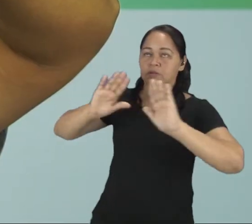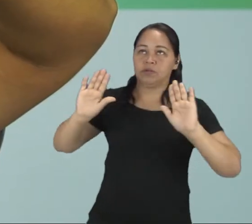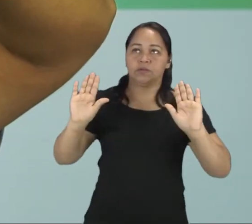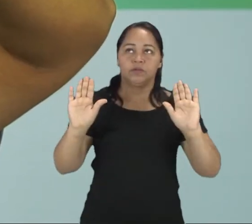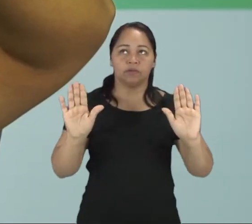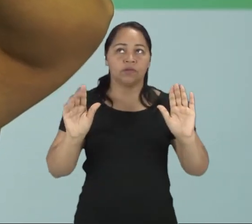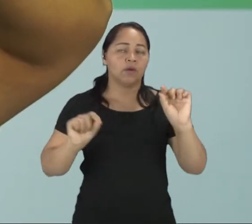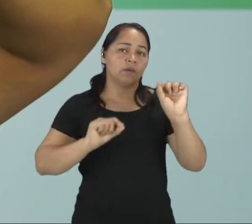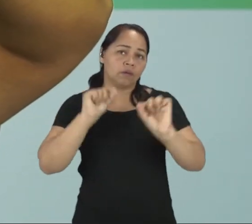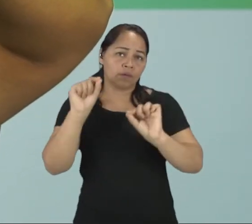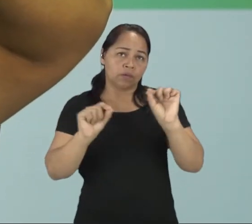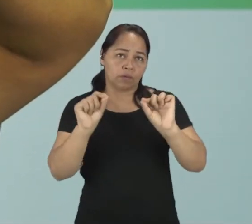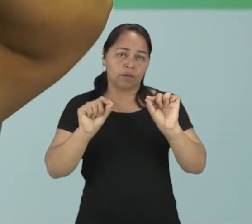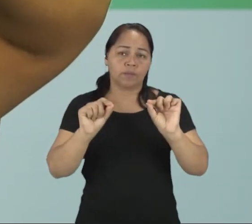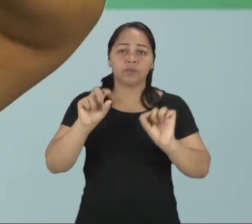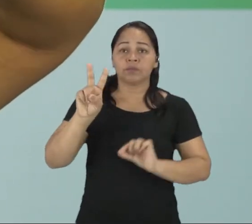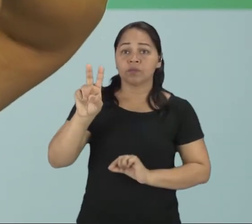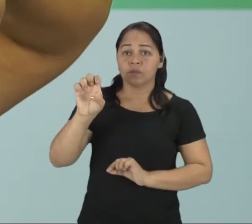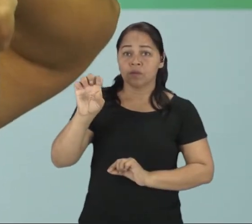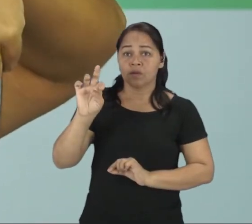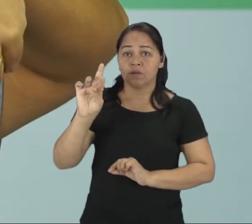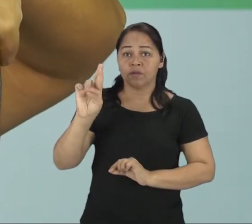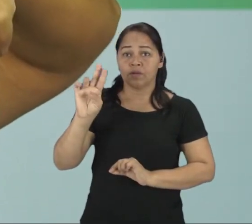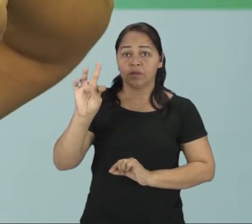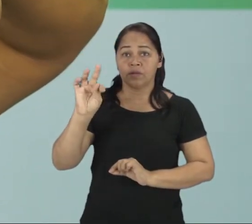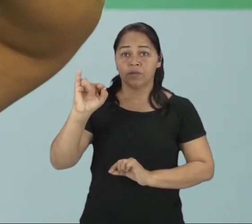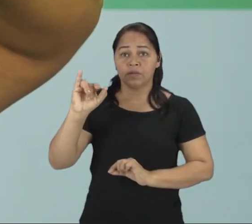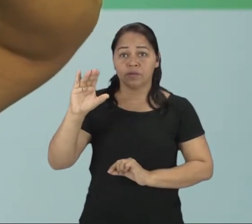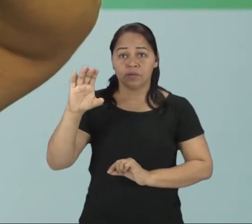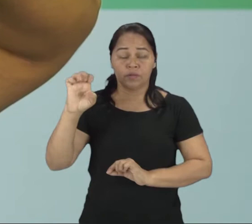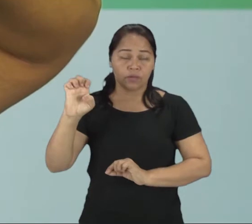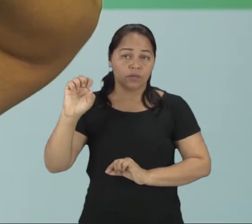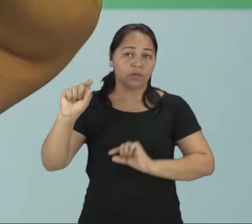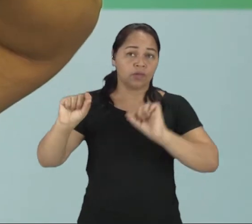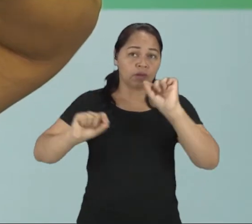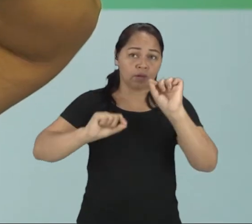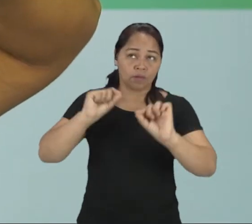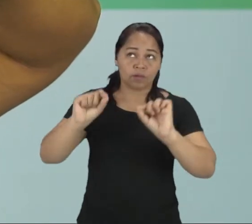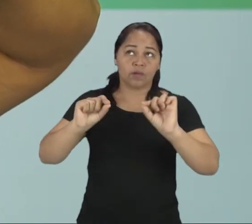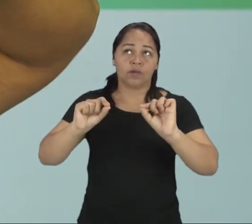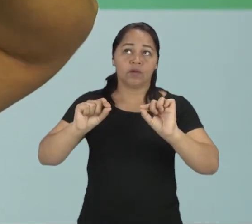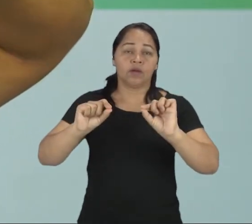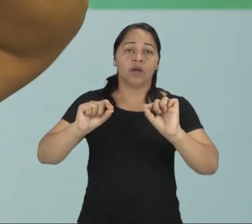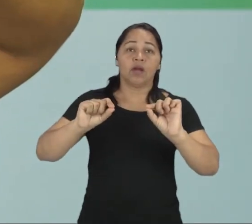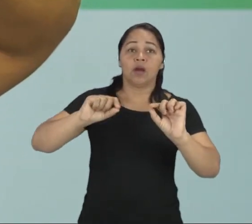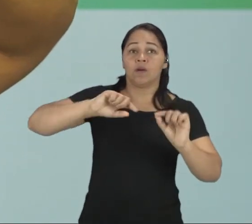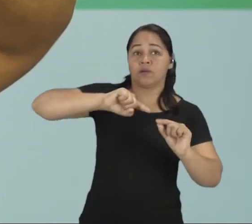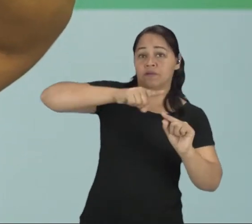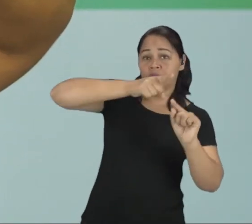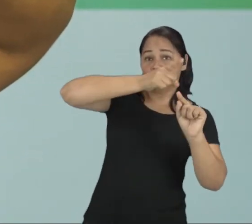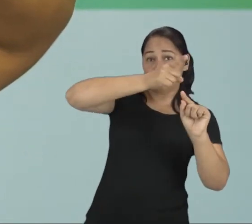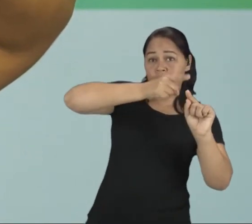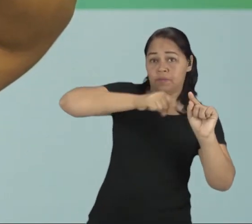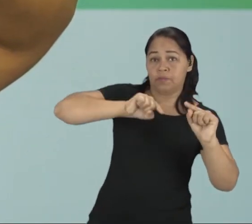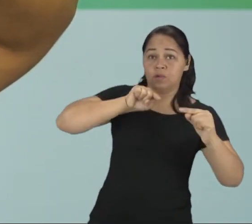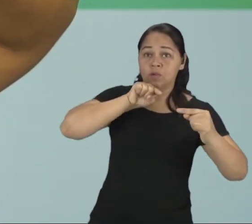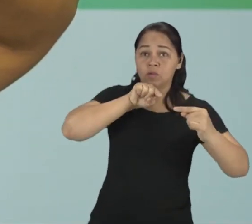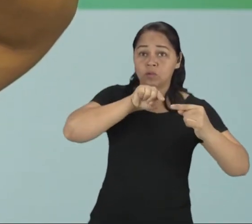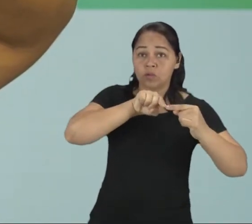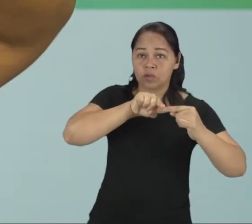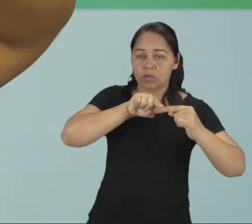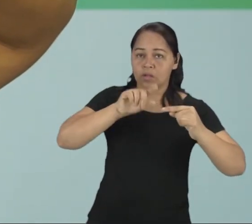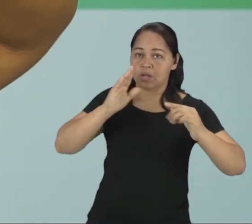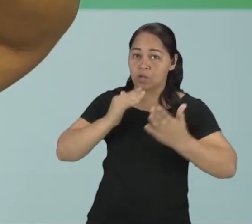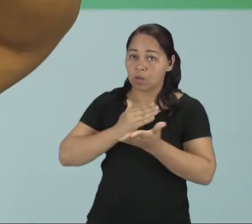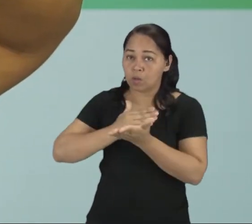ser justamente esse ponto que fica aqui e que vai mudar o sentido da parábola. Observe que a parábola aqui ela